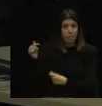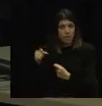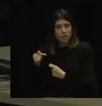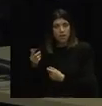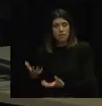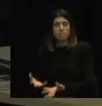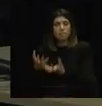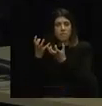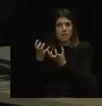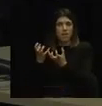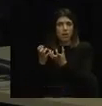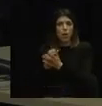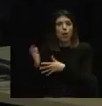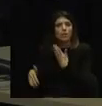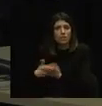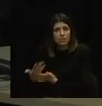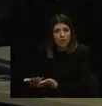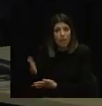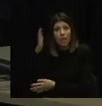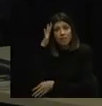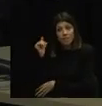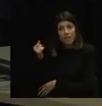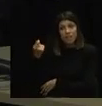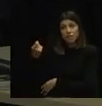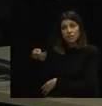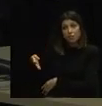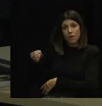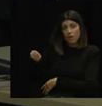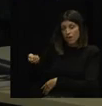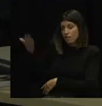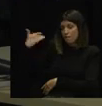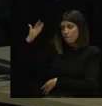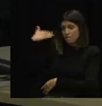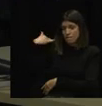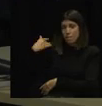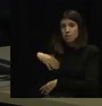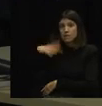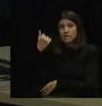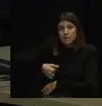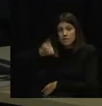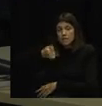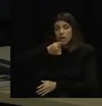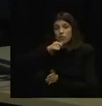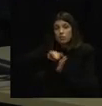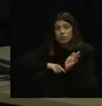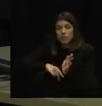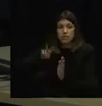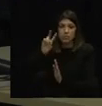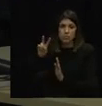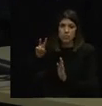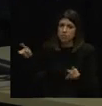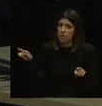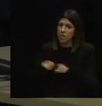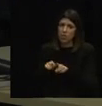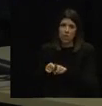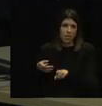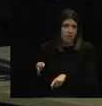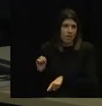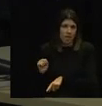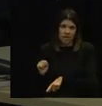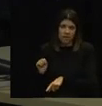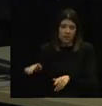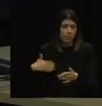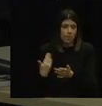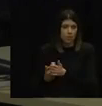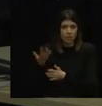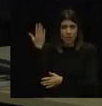dar continuidade a essa tendência, porque, na verdade e no essencial, as políticas do PSD têm convergido com as do PS, principalmente